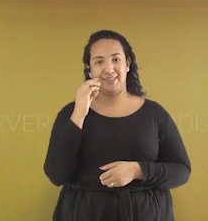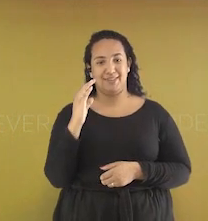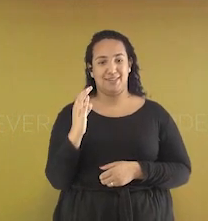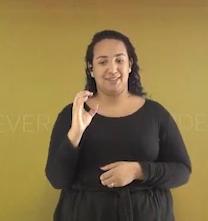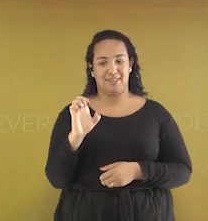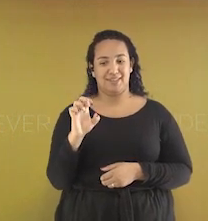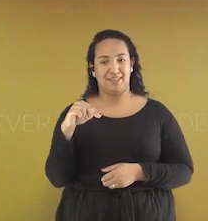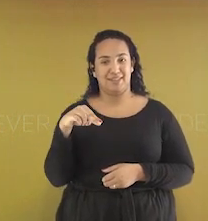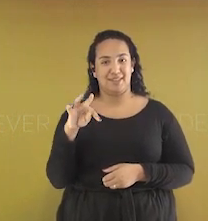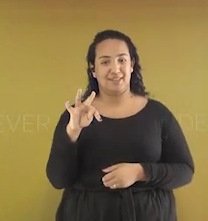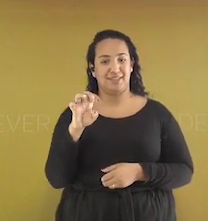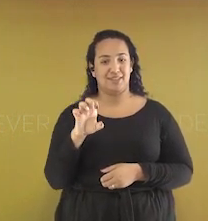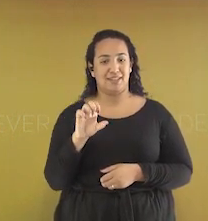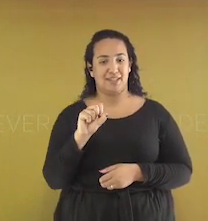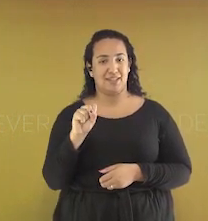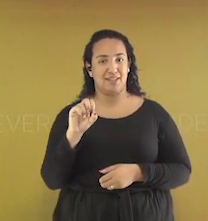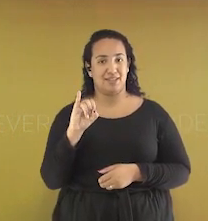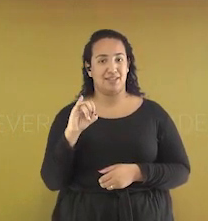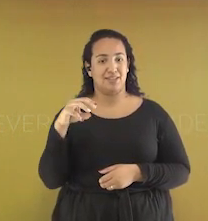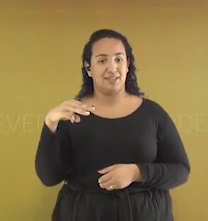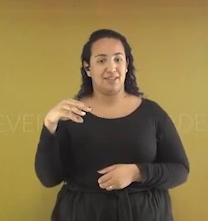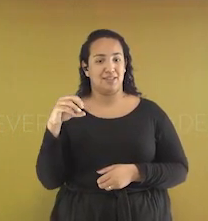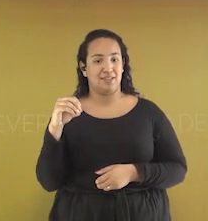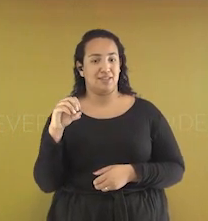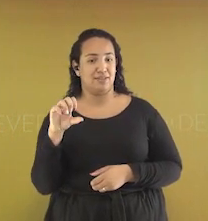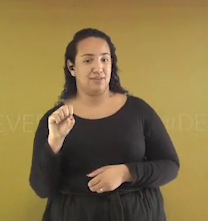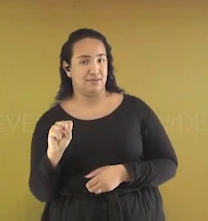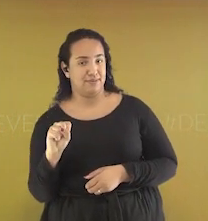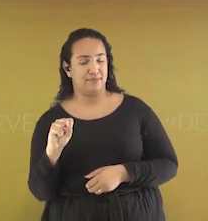centavos. A palavra vem de centésimos, é